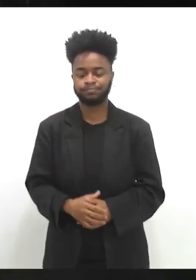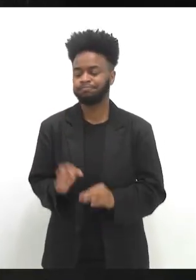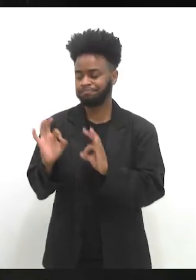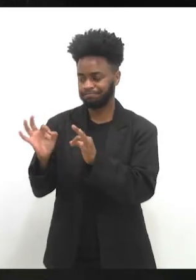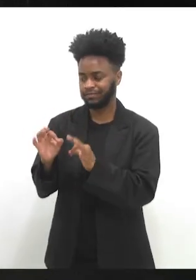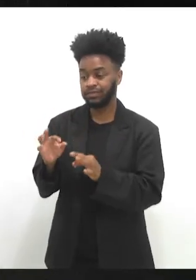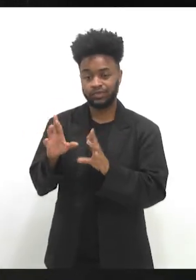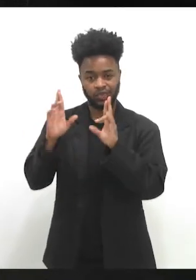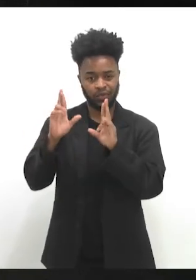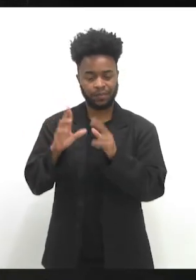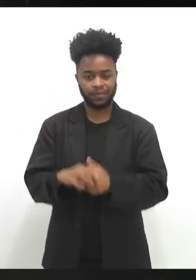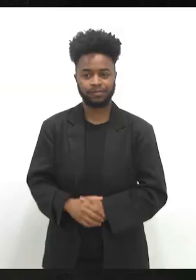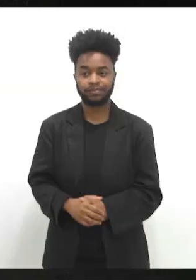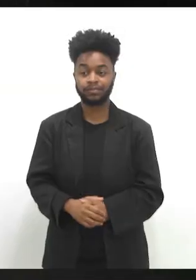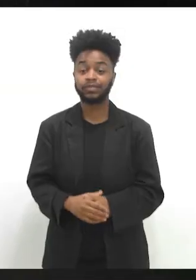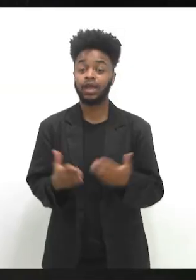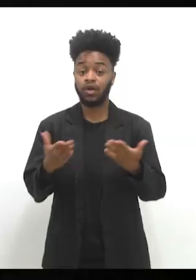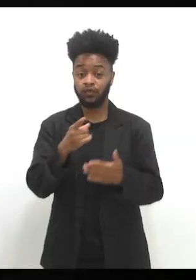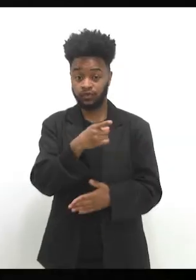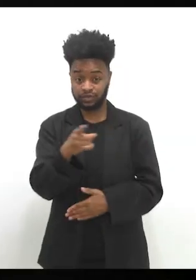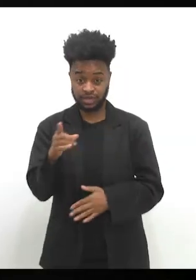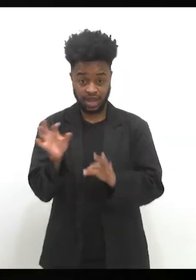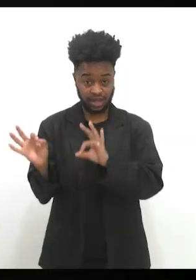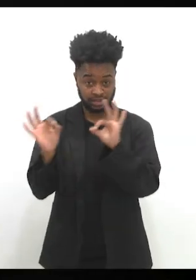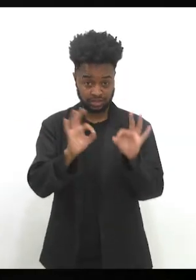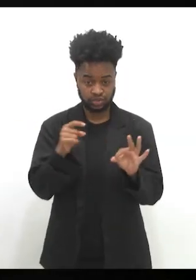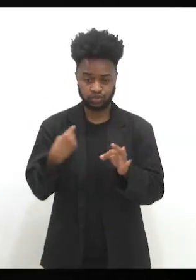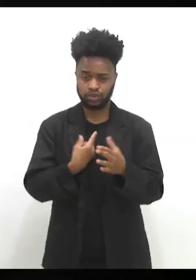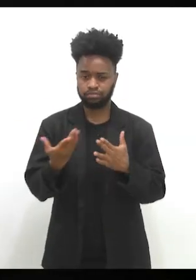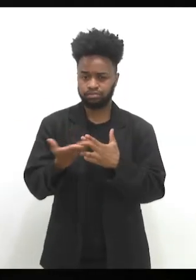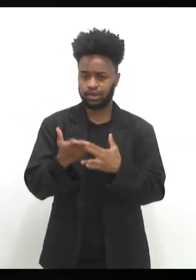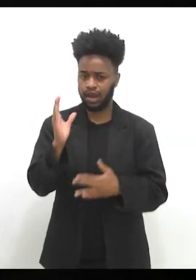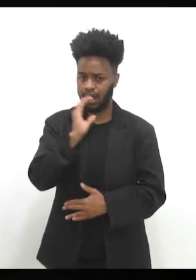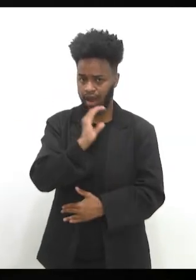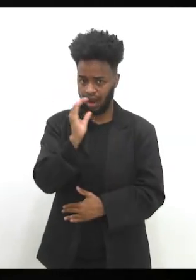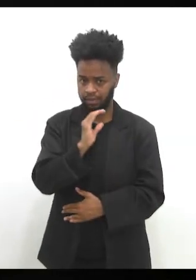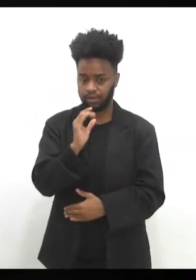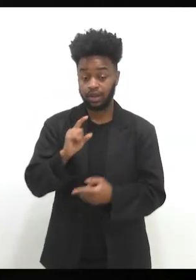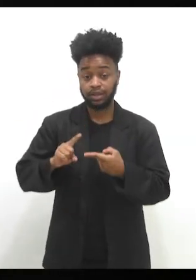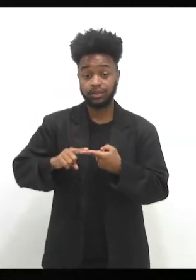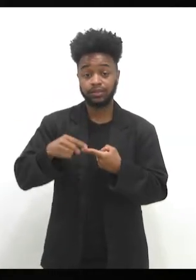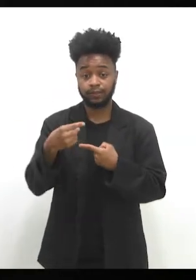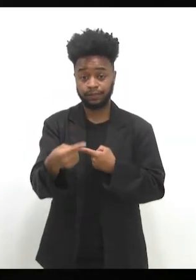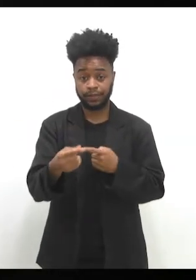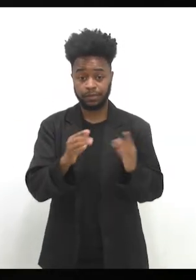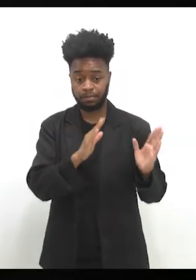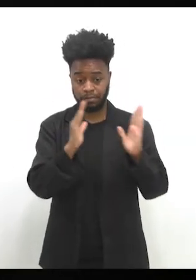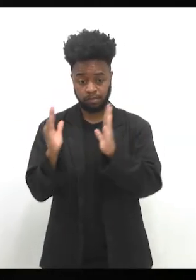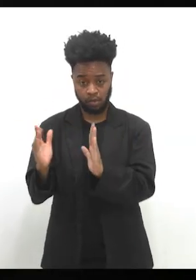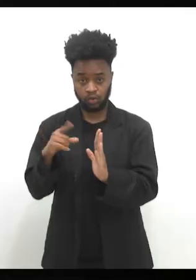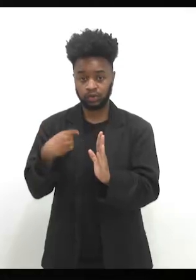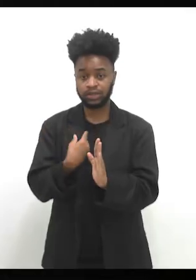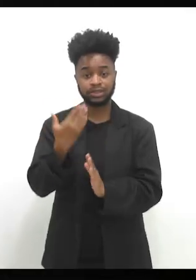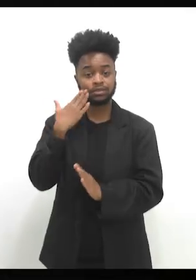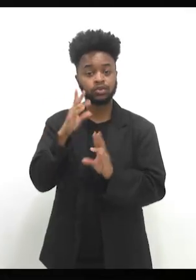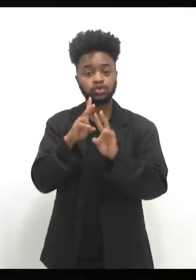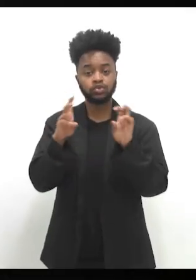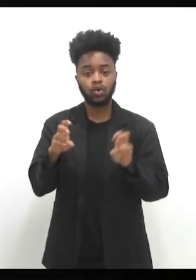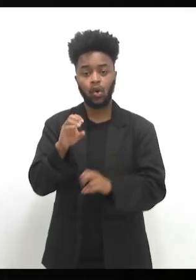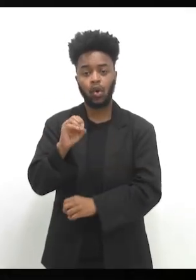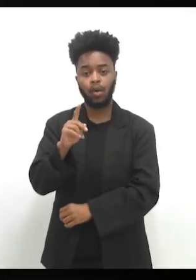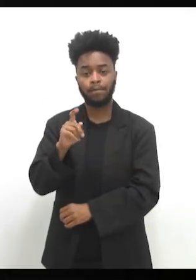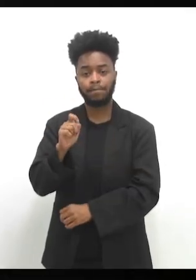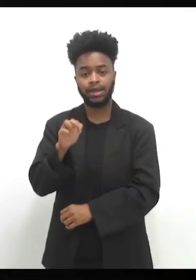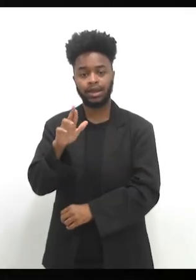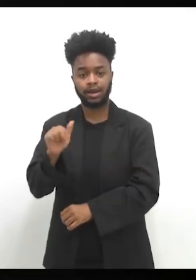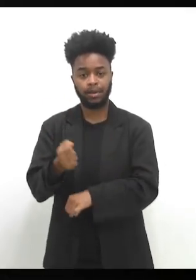né? Com certeza. Se Deus quiser. E agora, você que está ligado na gente, a gente vai fazer um rapidíssimo intervalo e no próximo bloco a gente vai saber sobre